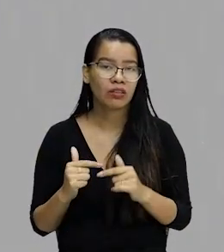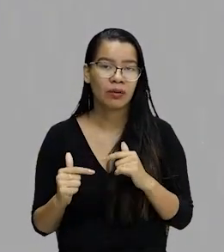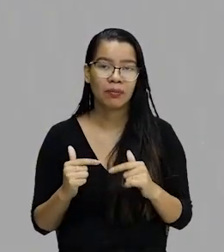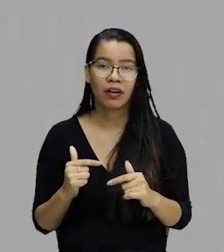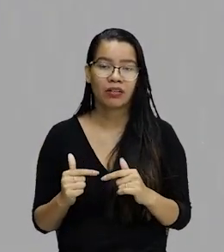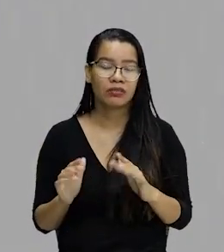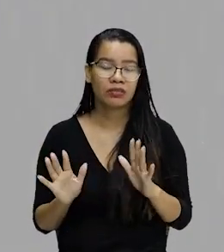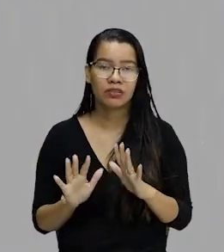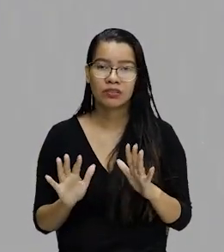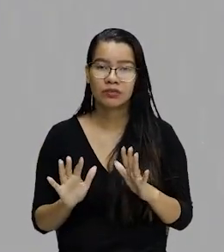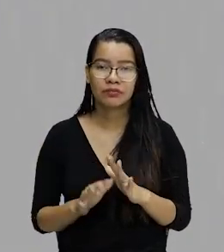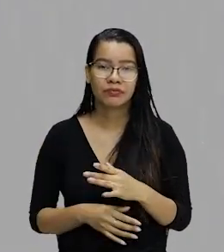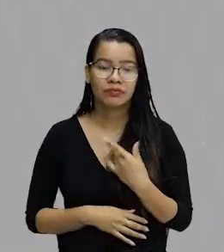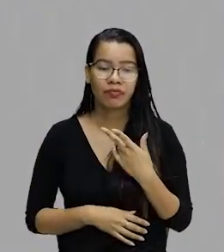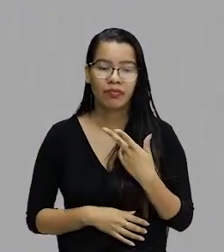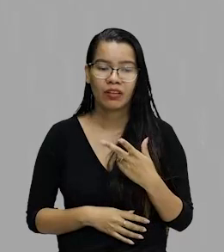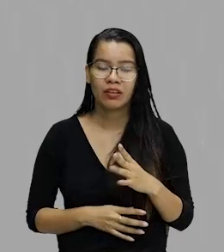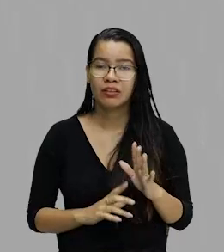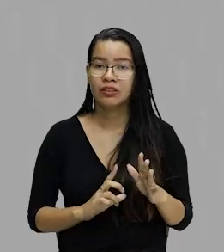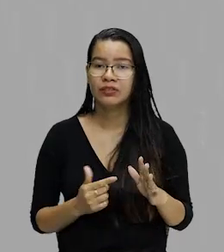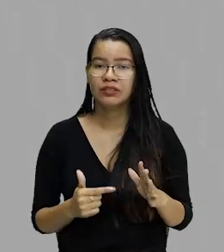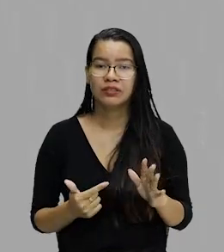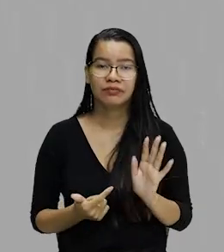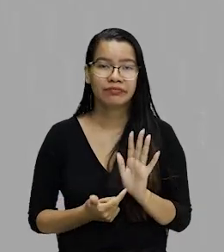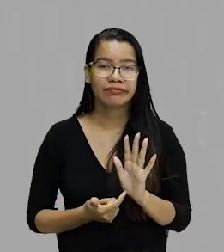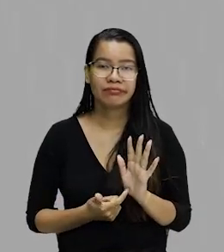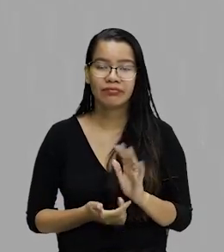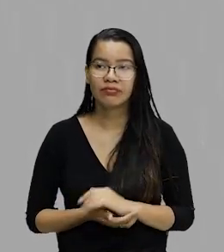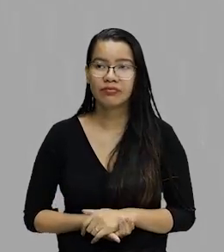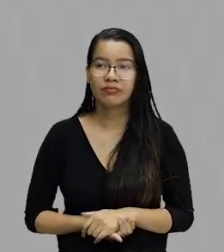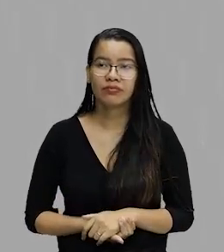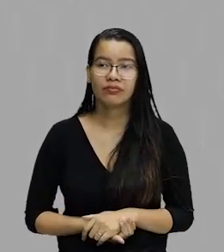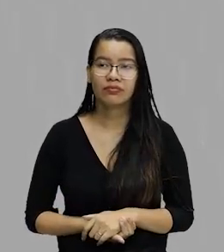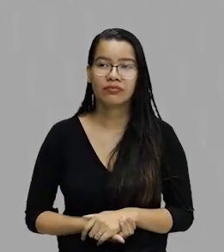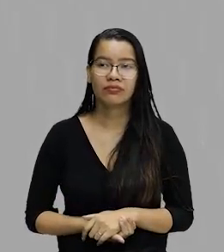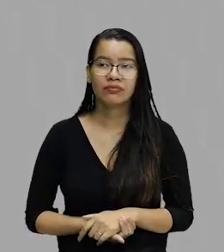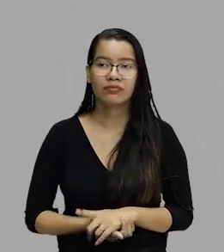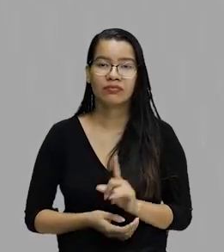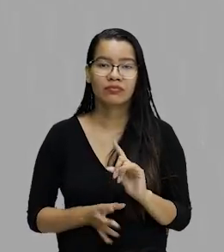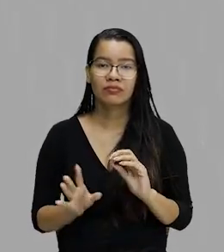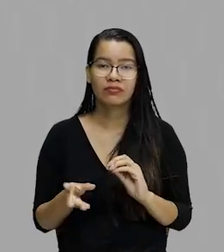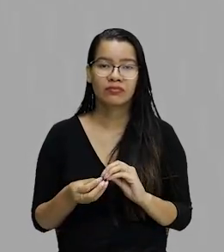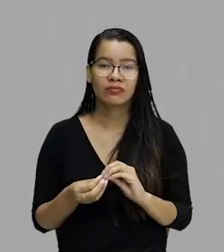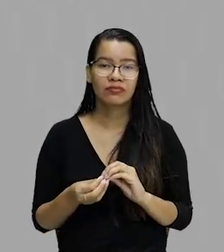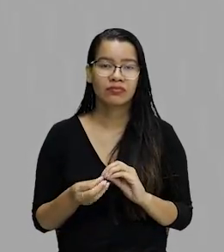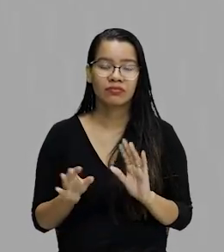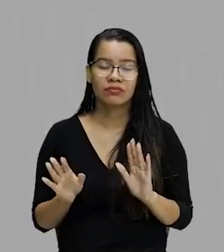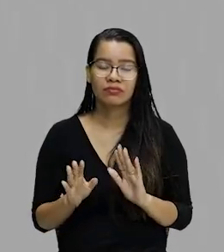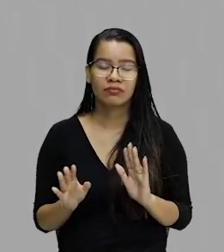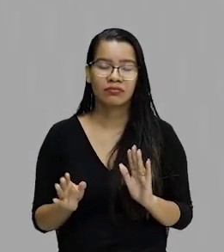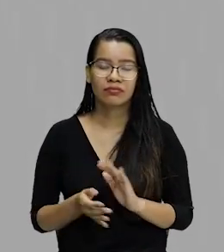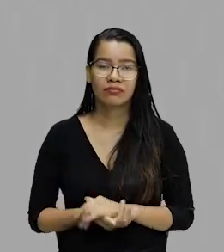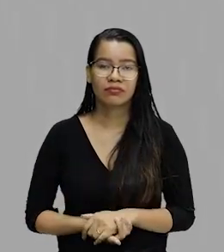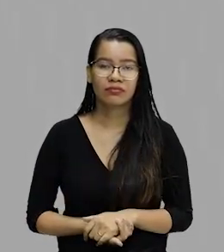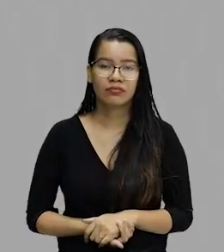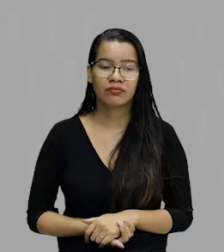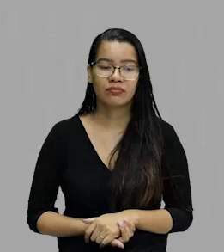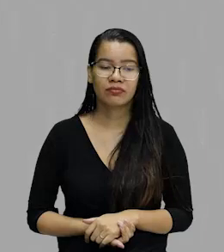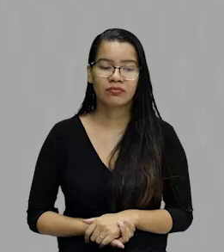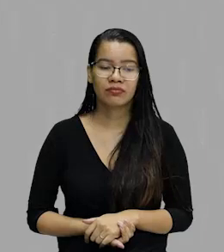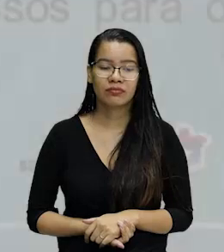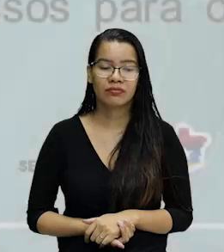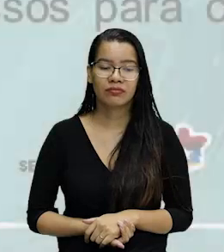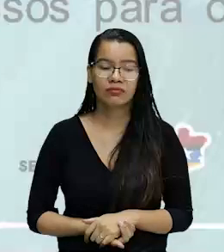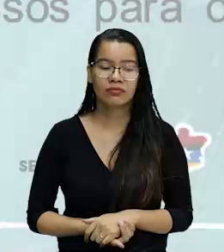Ele não está tratando disso, ele não traz isto claramente, então ele não vai encaixar aqui de forma tão drástica e